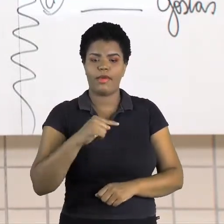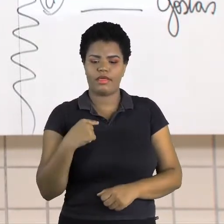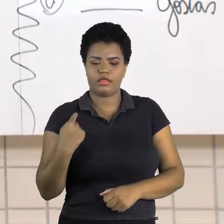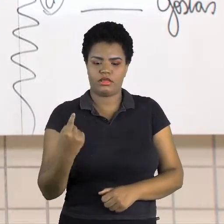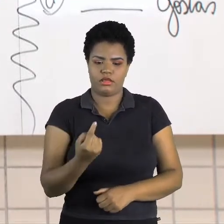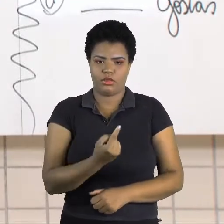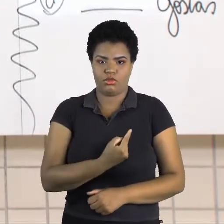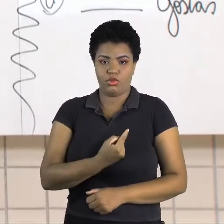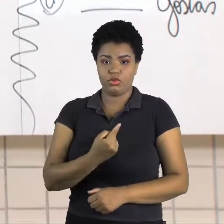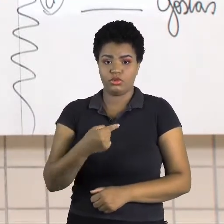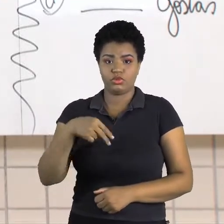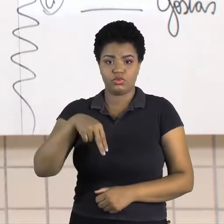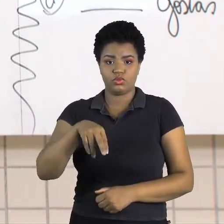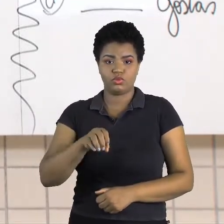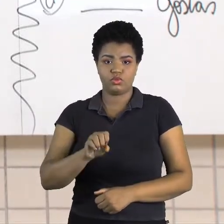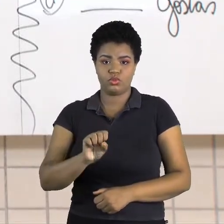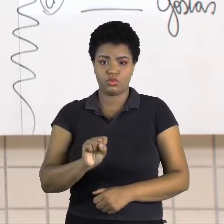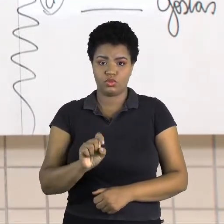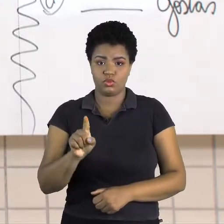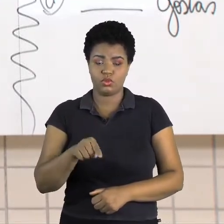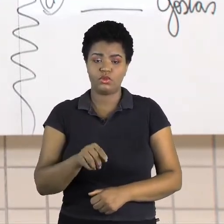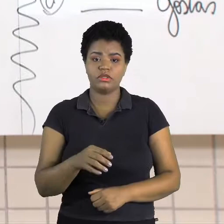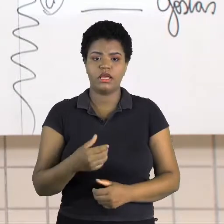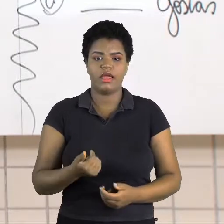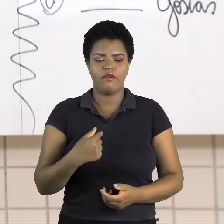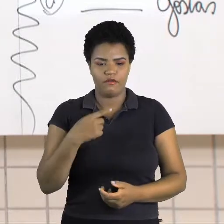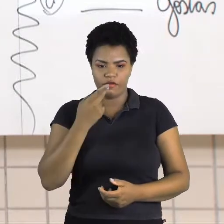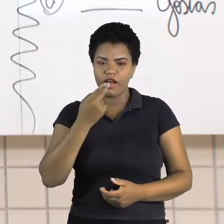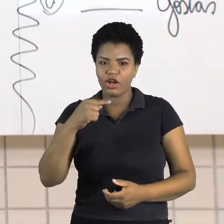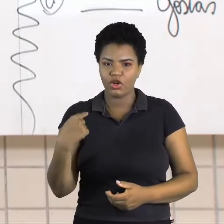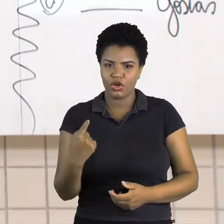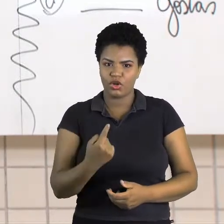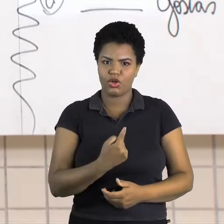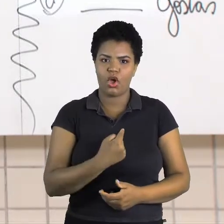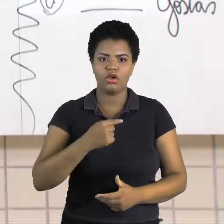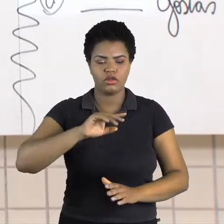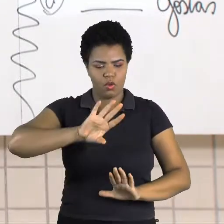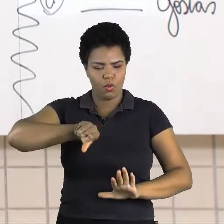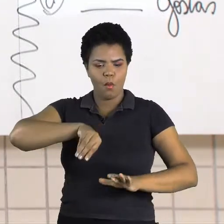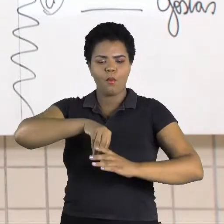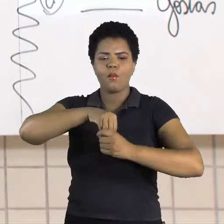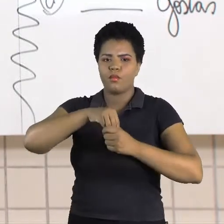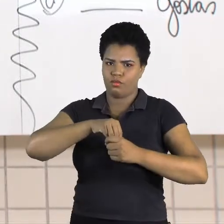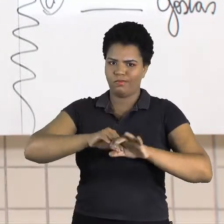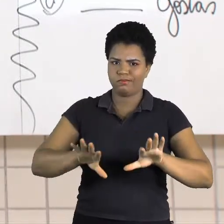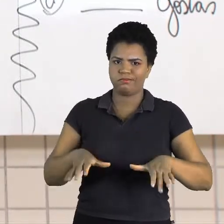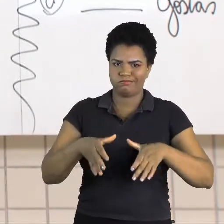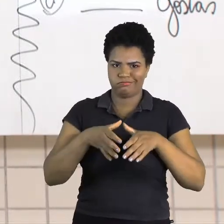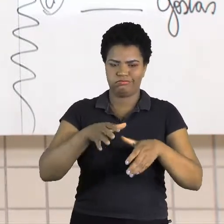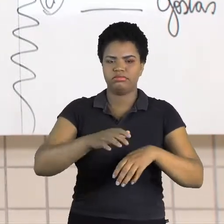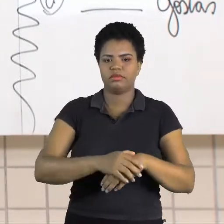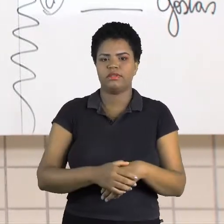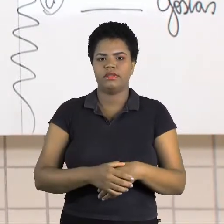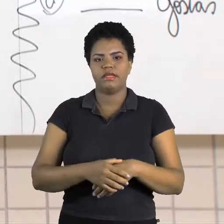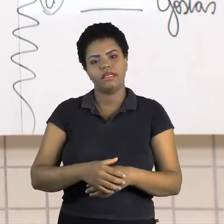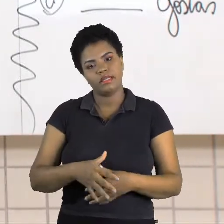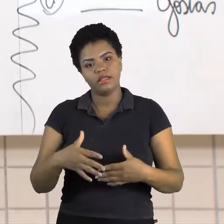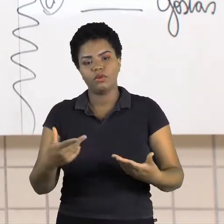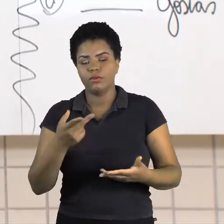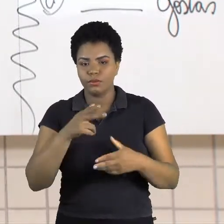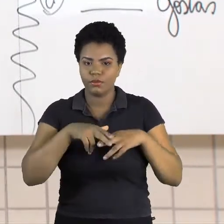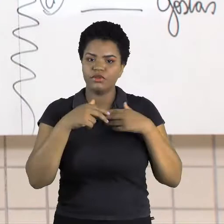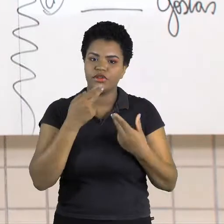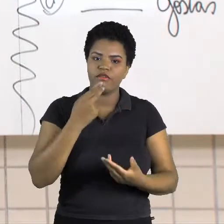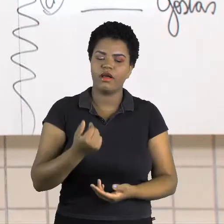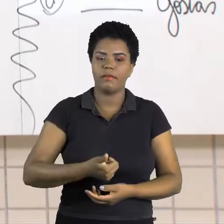eu falo nós, é a primeira pessoa que fala, eu me incluo no meio. Por isso que eu falo que nós é a primeira pessoa do